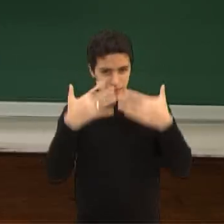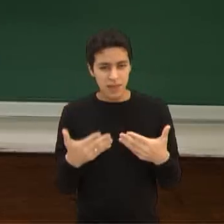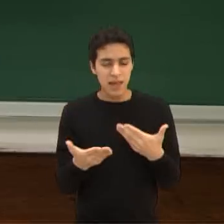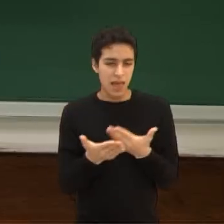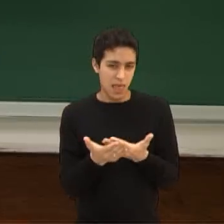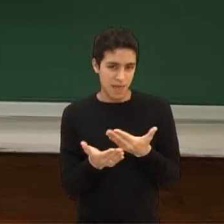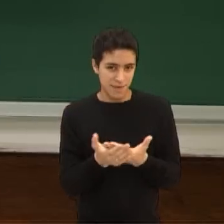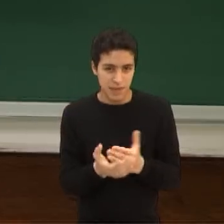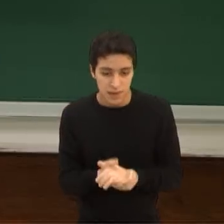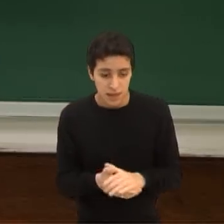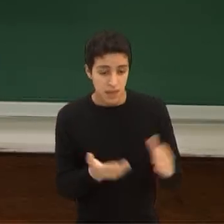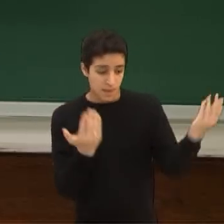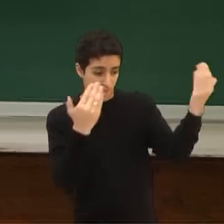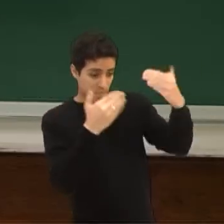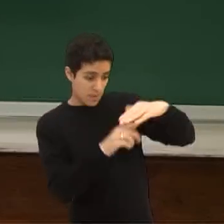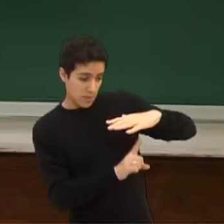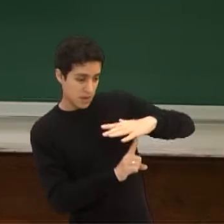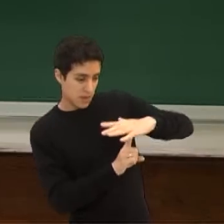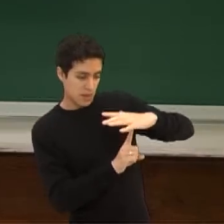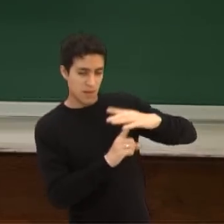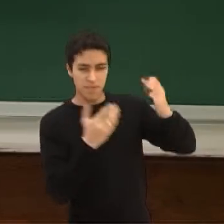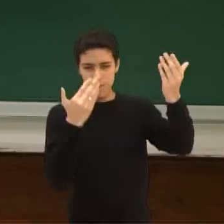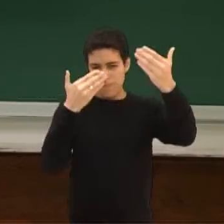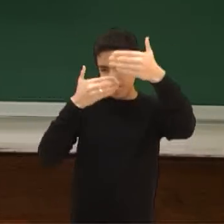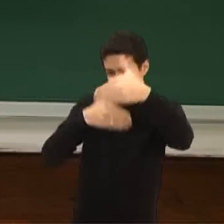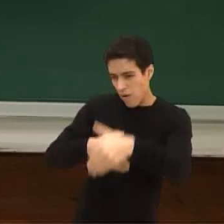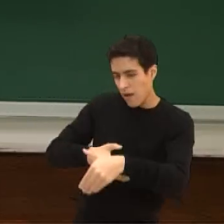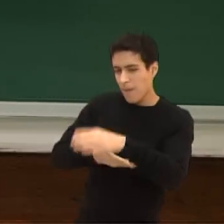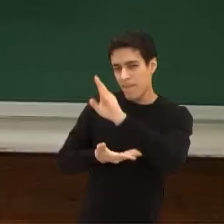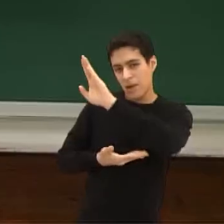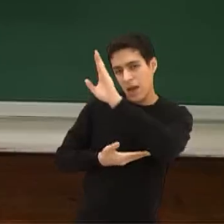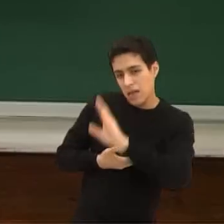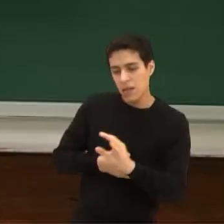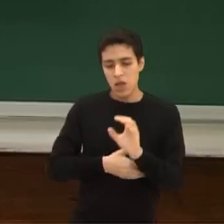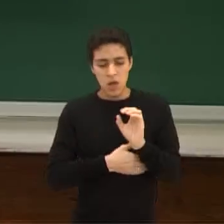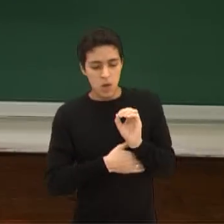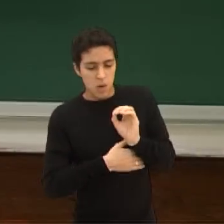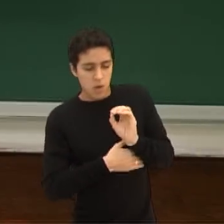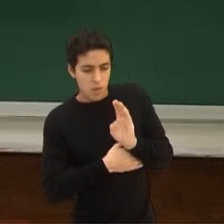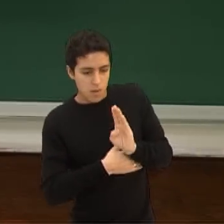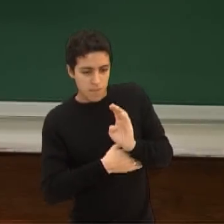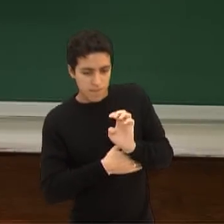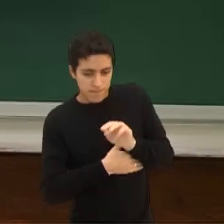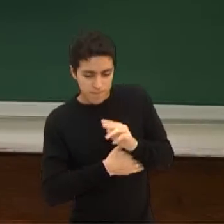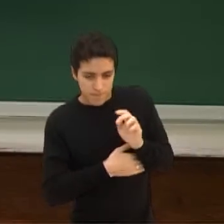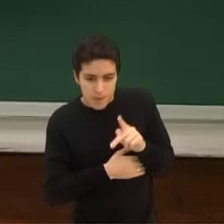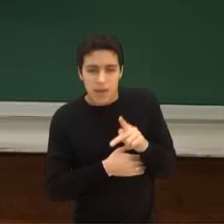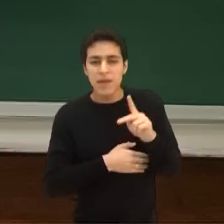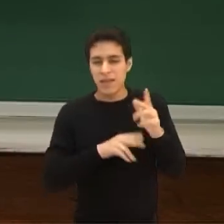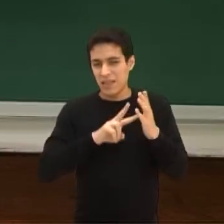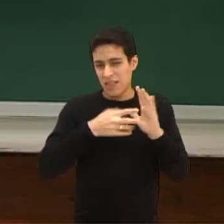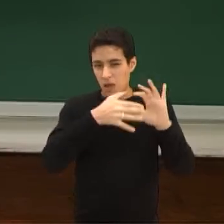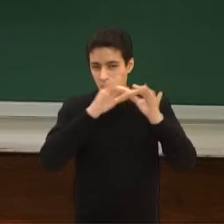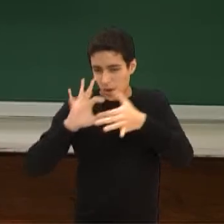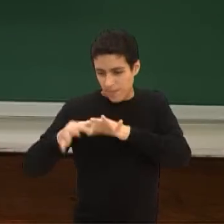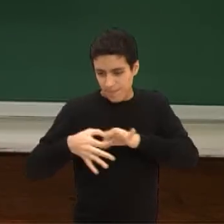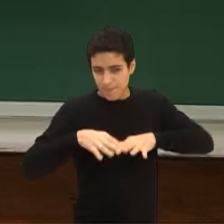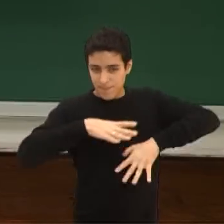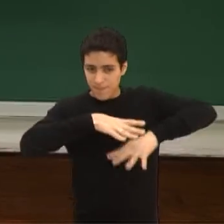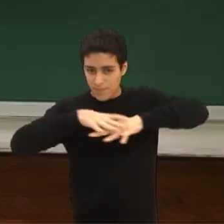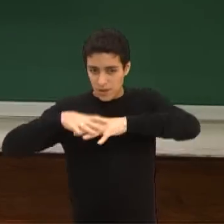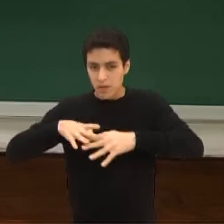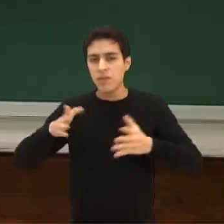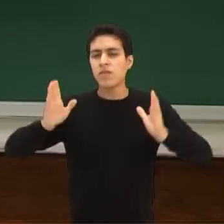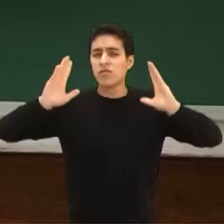aula? Prova Paraná, Prova Brasil, OBMEP, que é a Olimpíada de Matemática, tudo isso